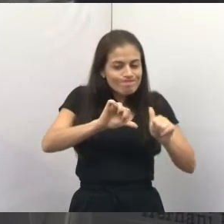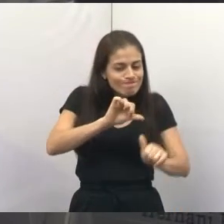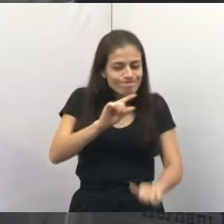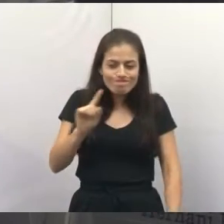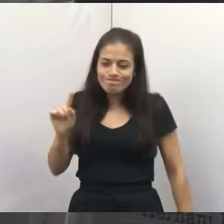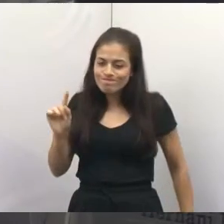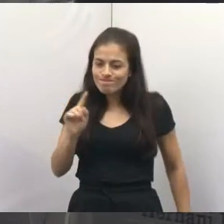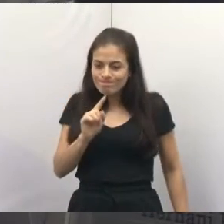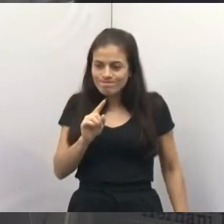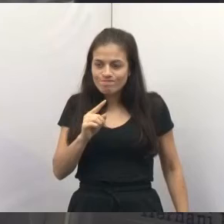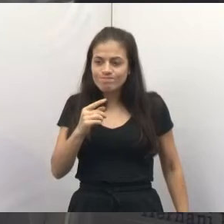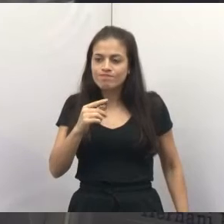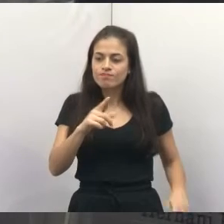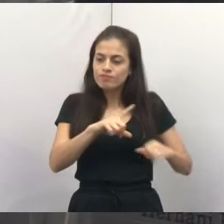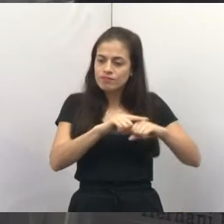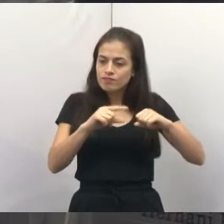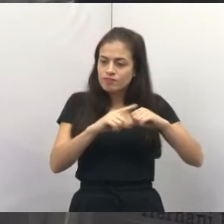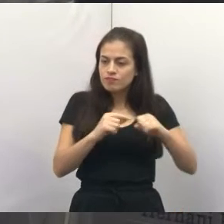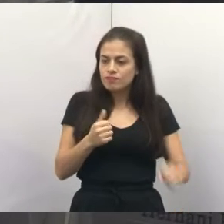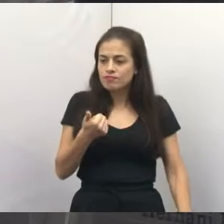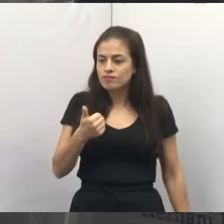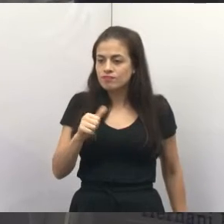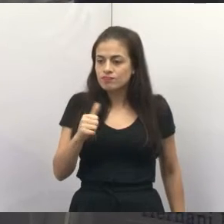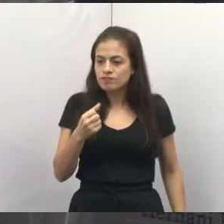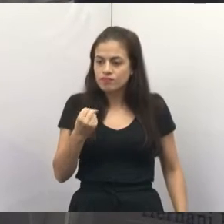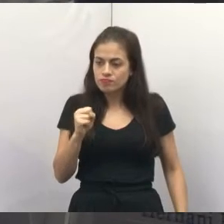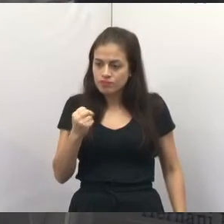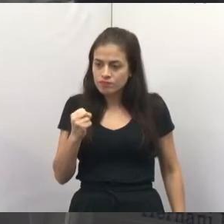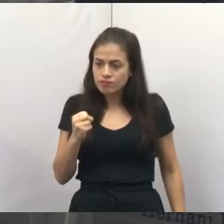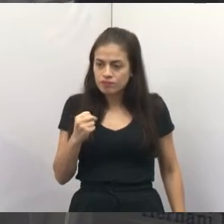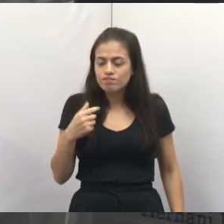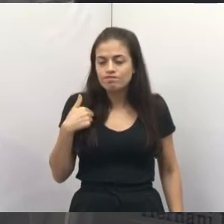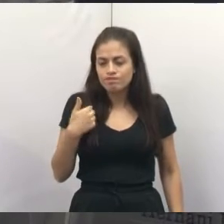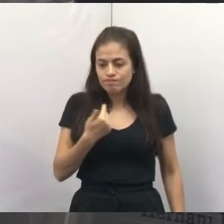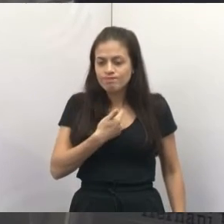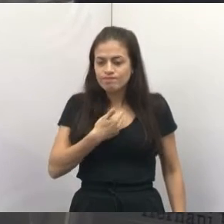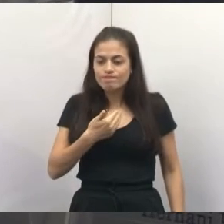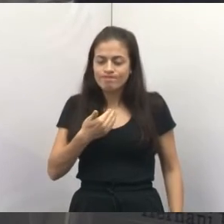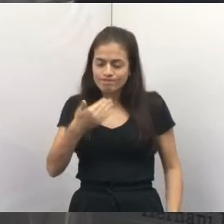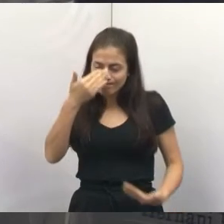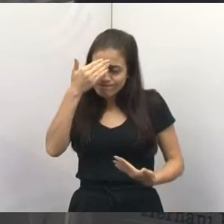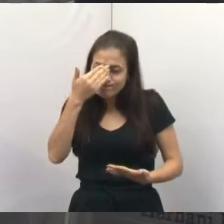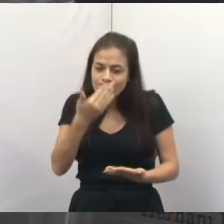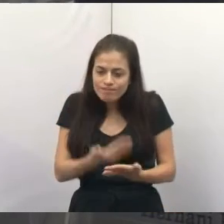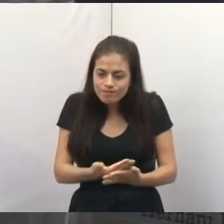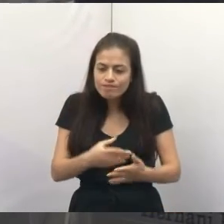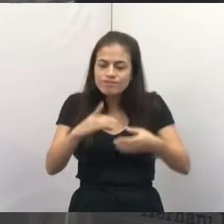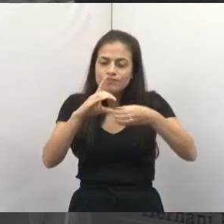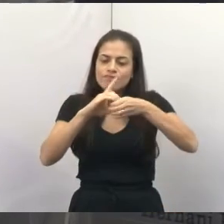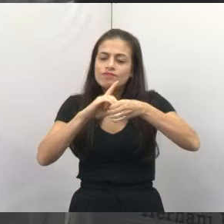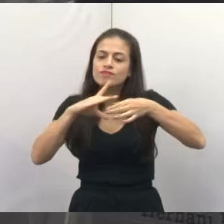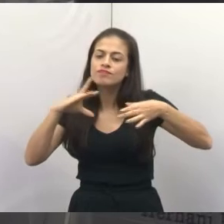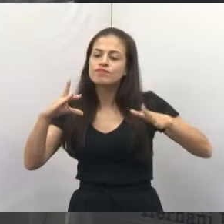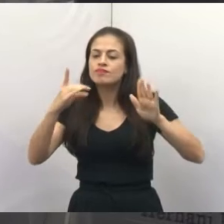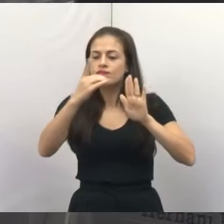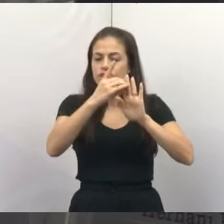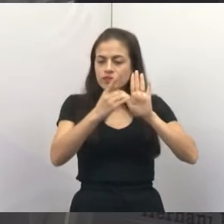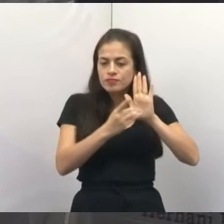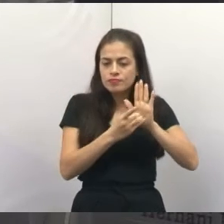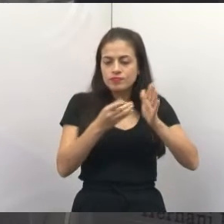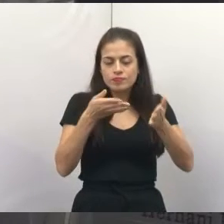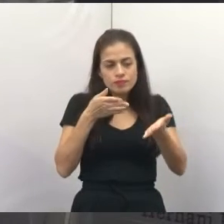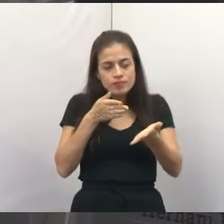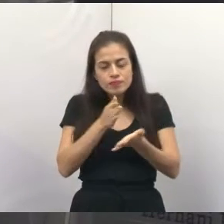118, ele fere diretamente em princípios que eu prezo muito, que é o princípio democrático de direito, a